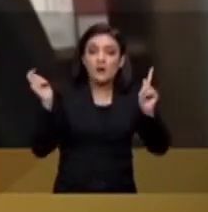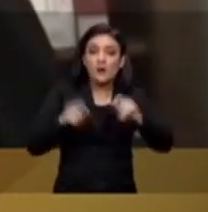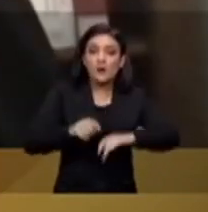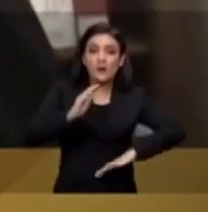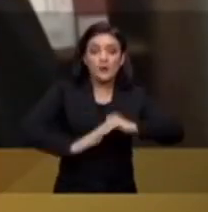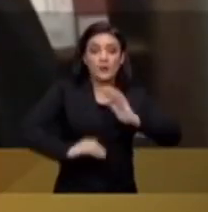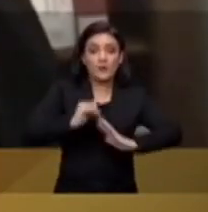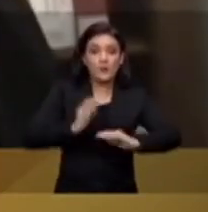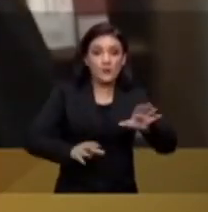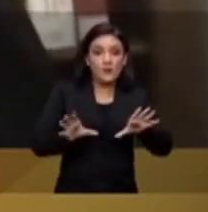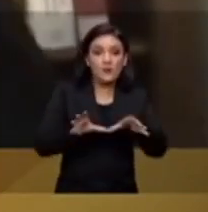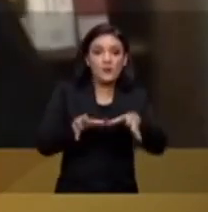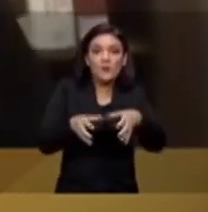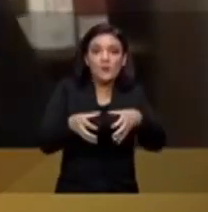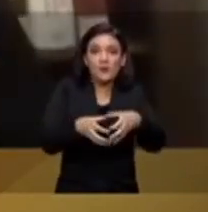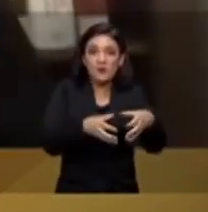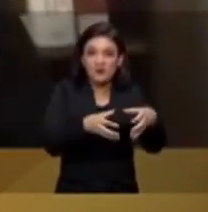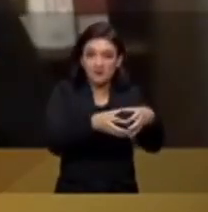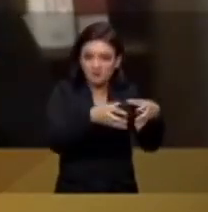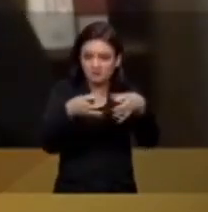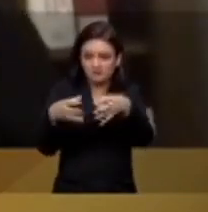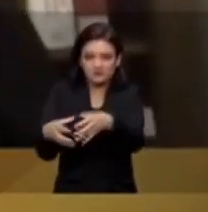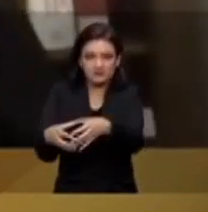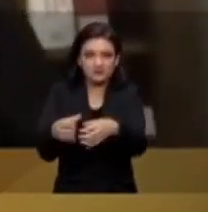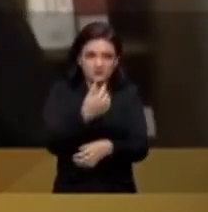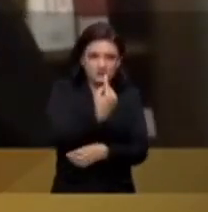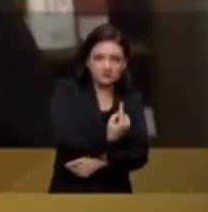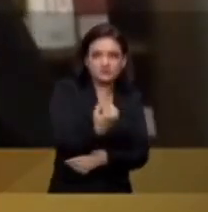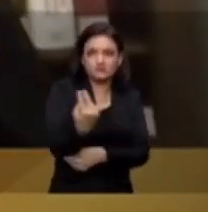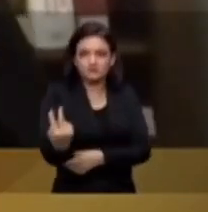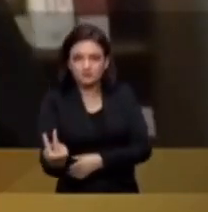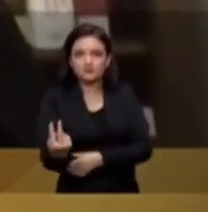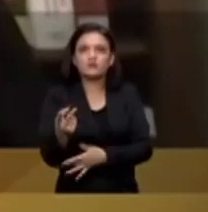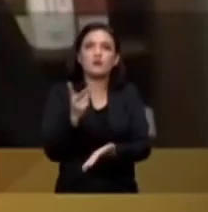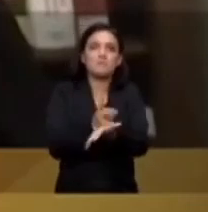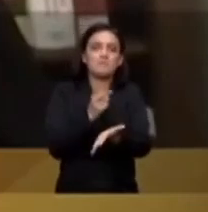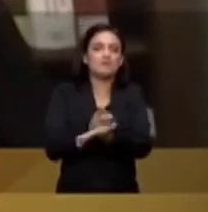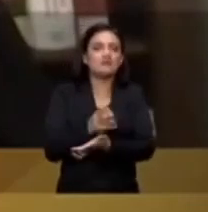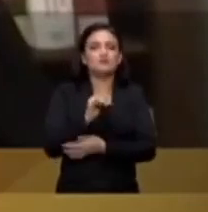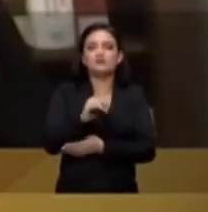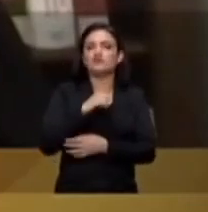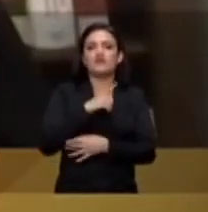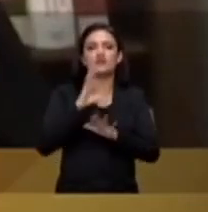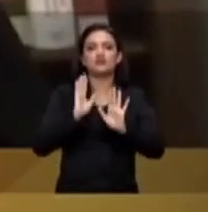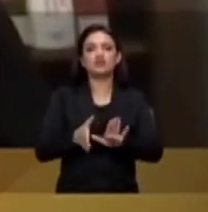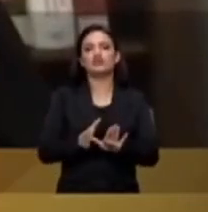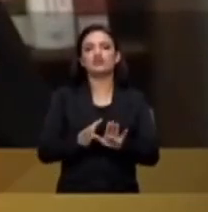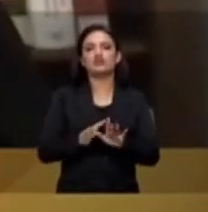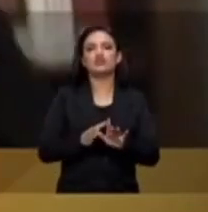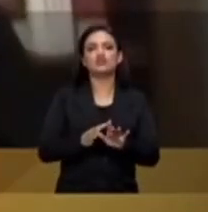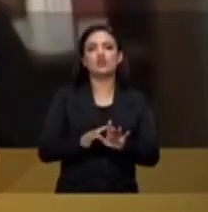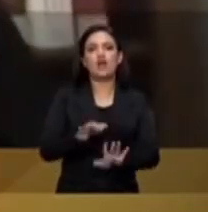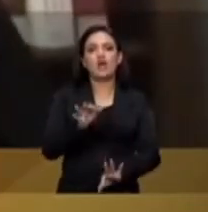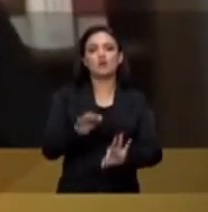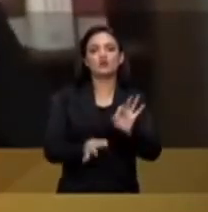das turmas, ainda, entre aspas, que haja submetido a causa ou algum de seus incidentes ao